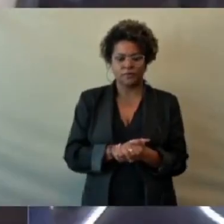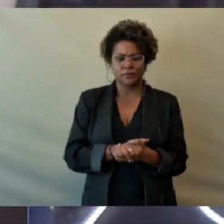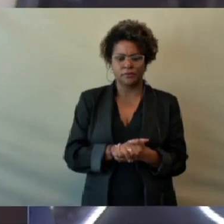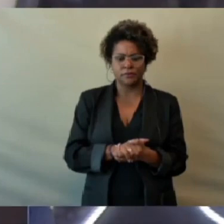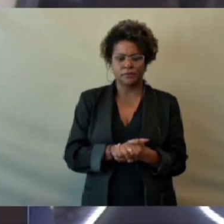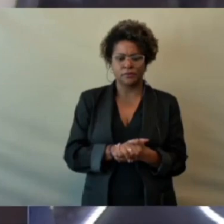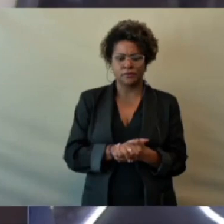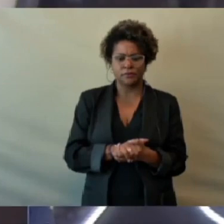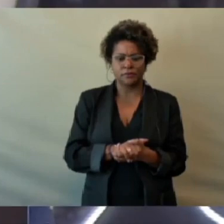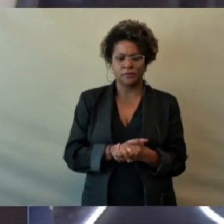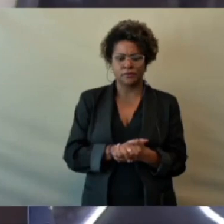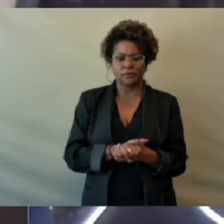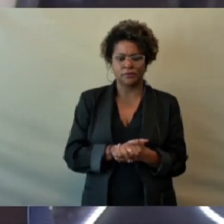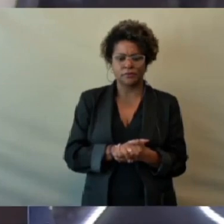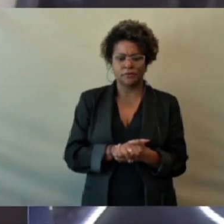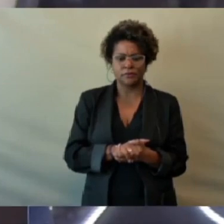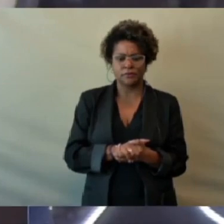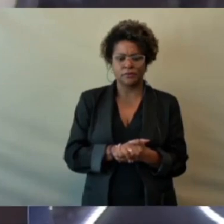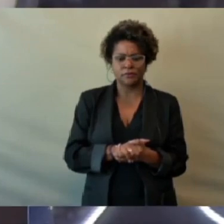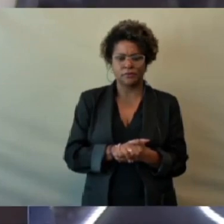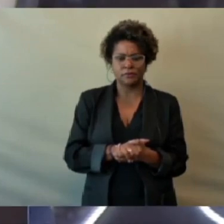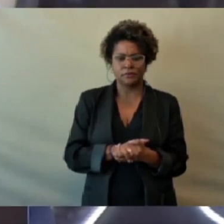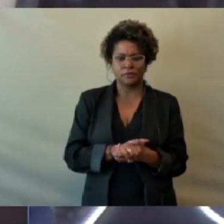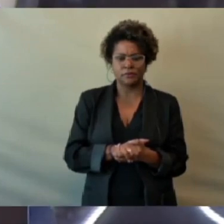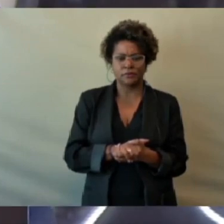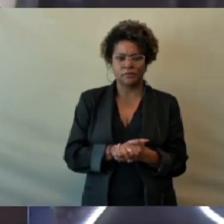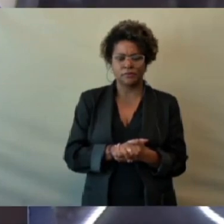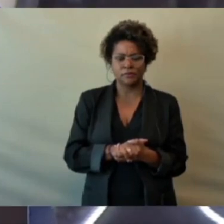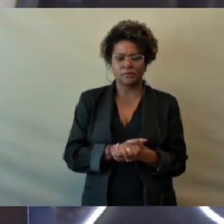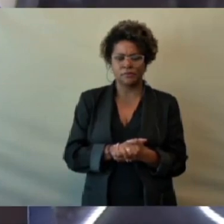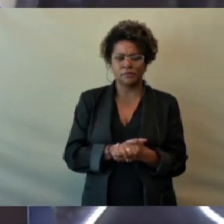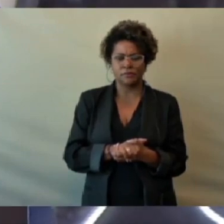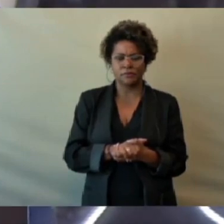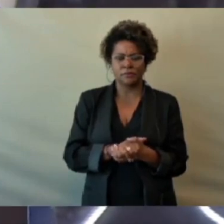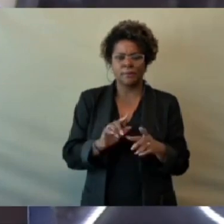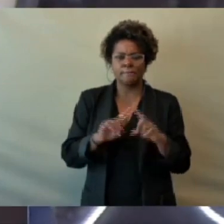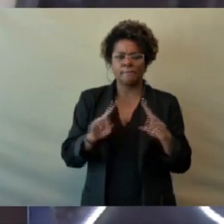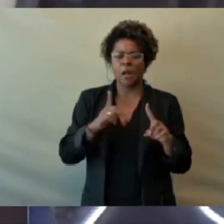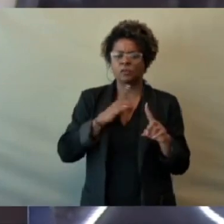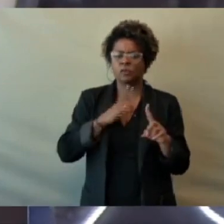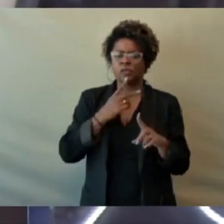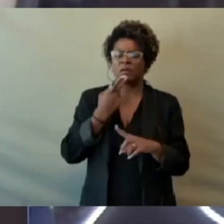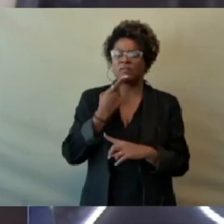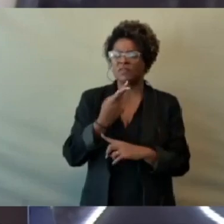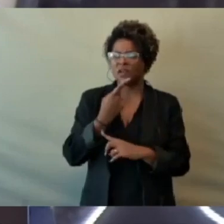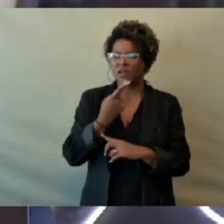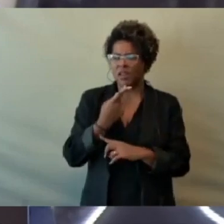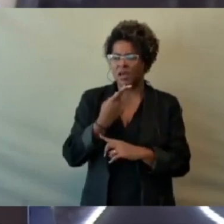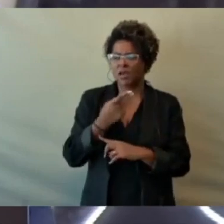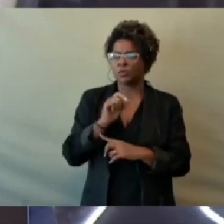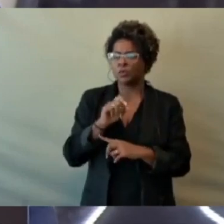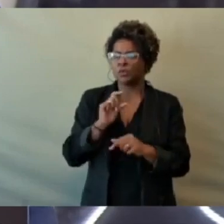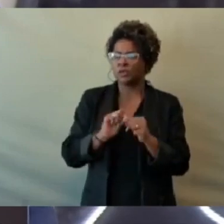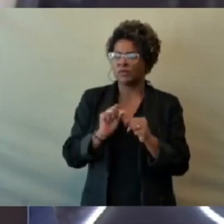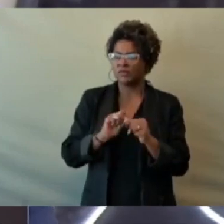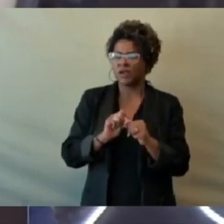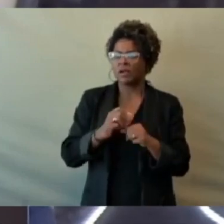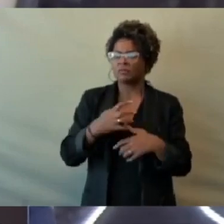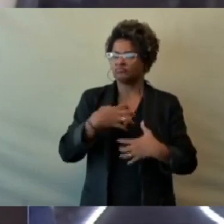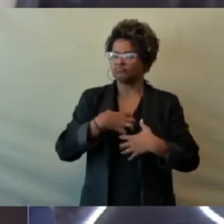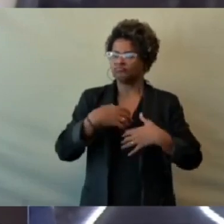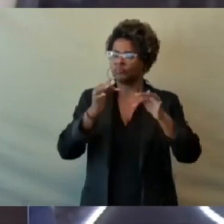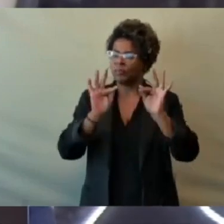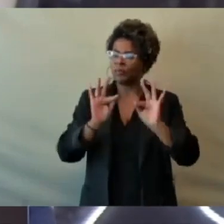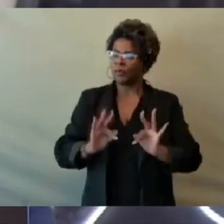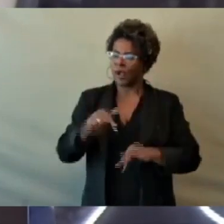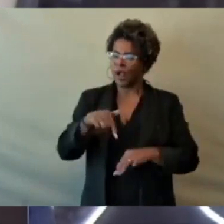oi oi mas eu estava falando que o que me deixa mais contente mais feliz aqui na na Câmara Municipal de Belo Horizonte é a possibilidade